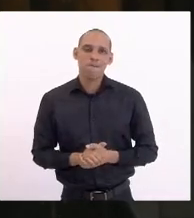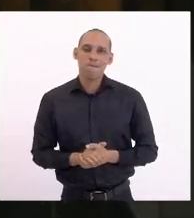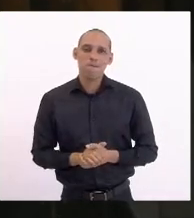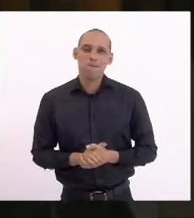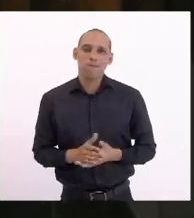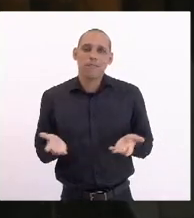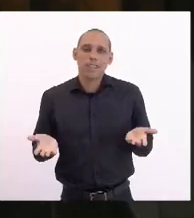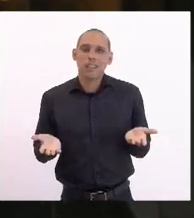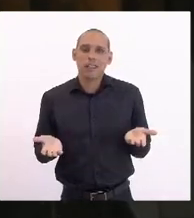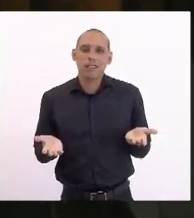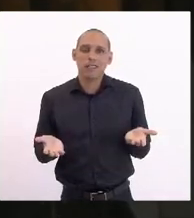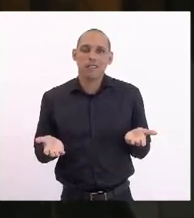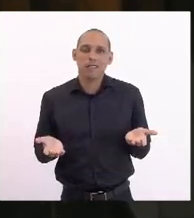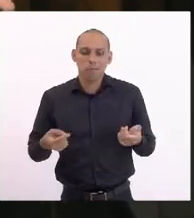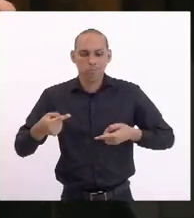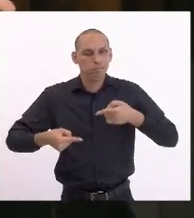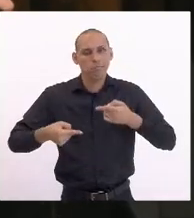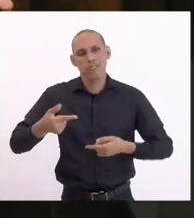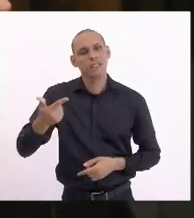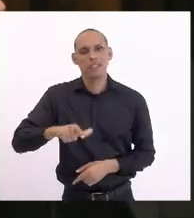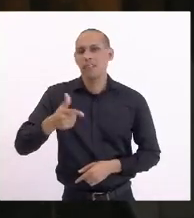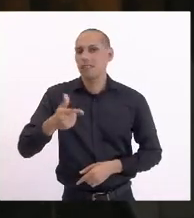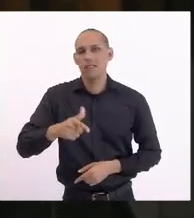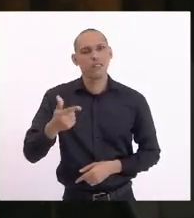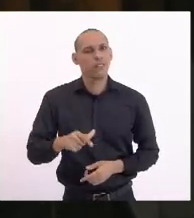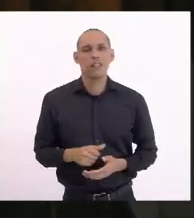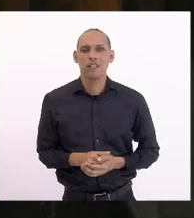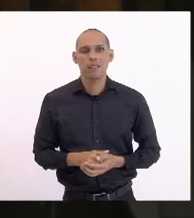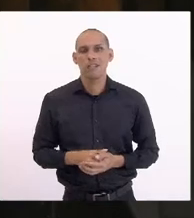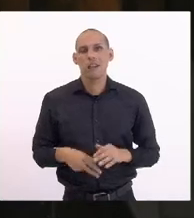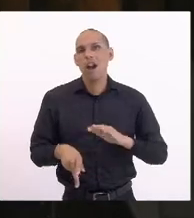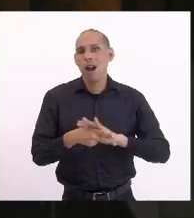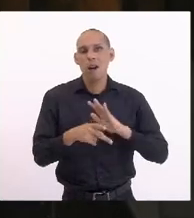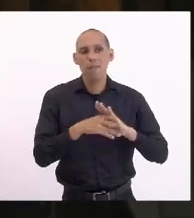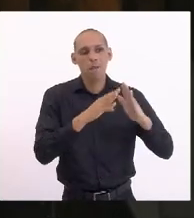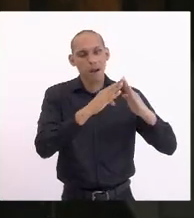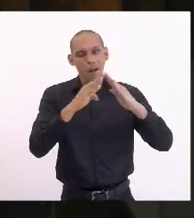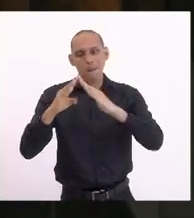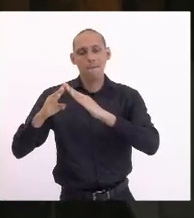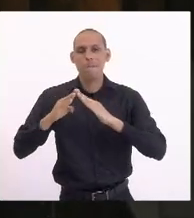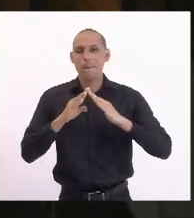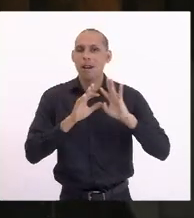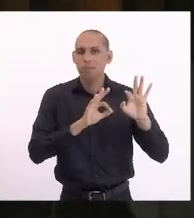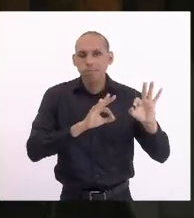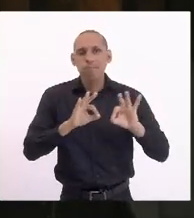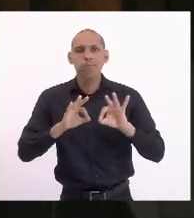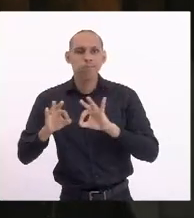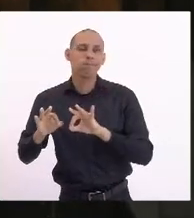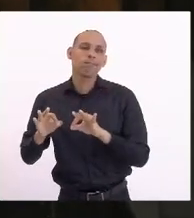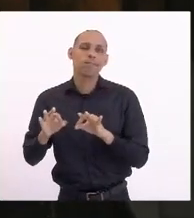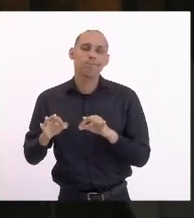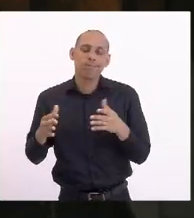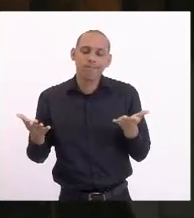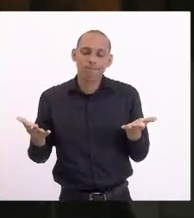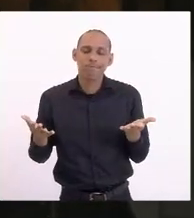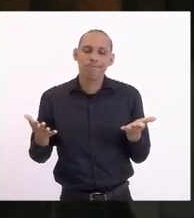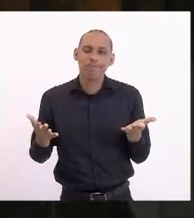não ter política de habitação, quando esse é um dos grandes